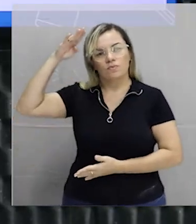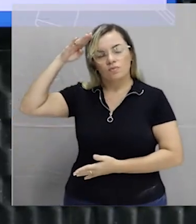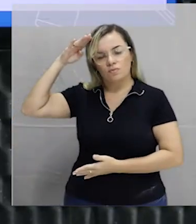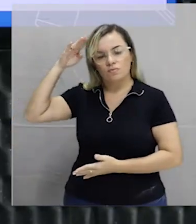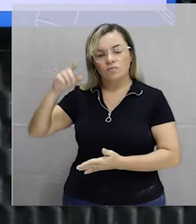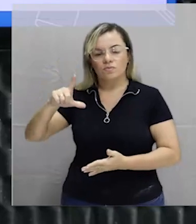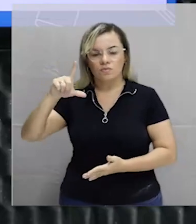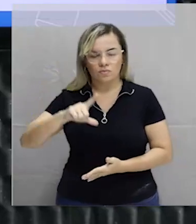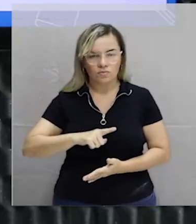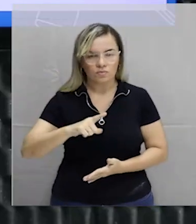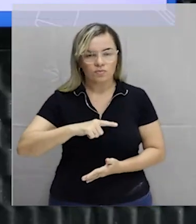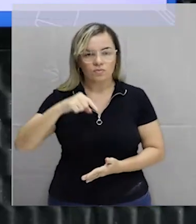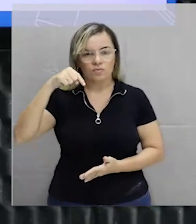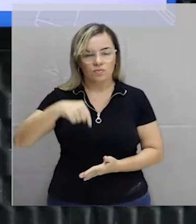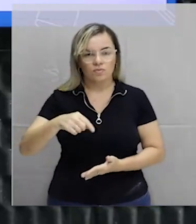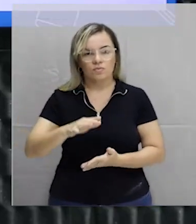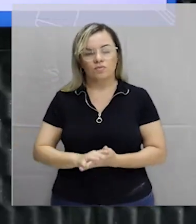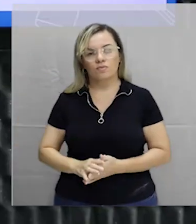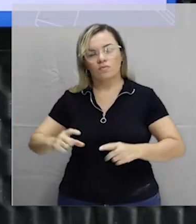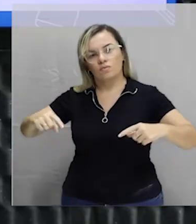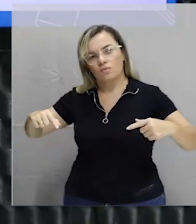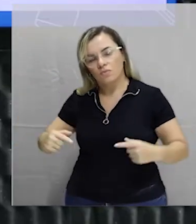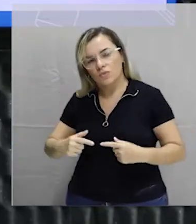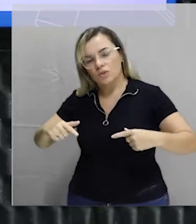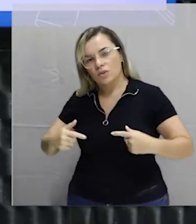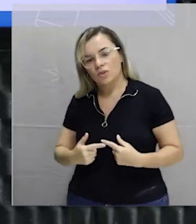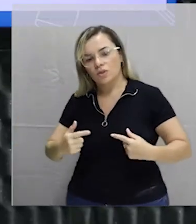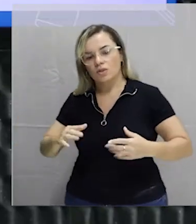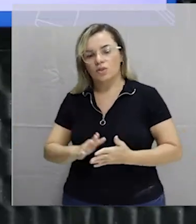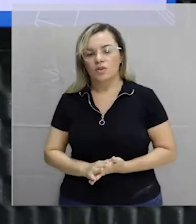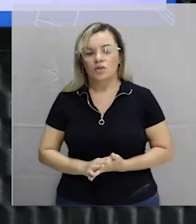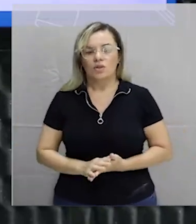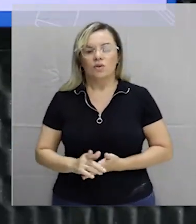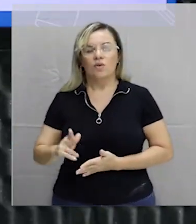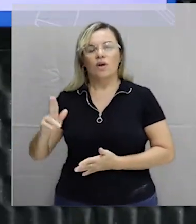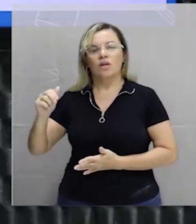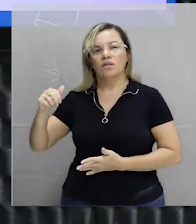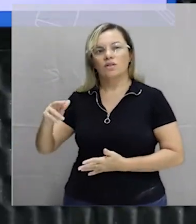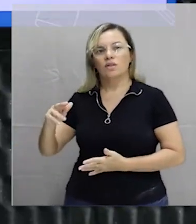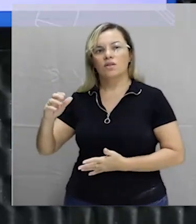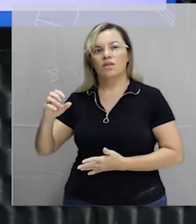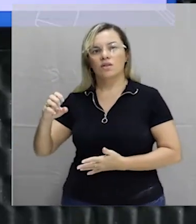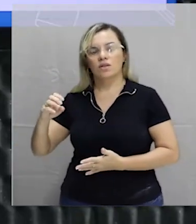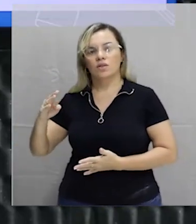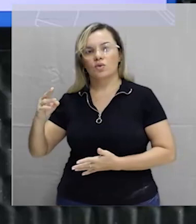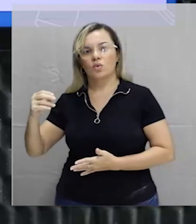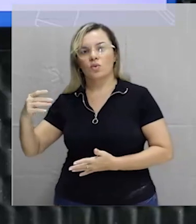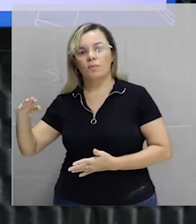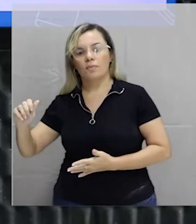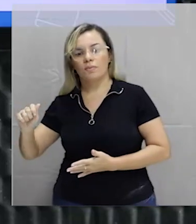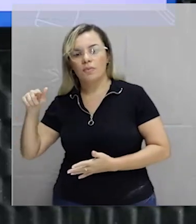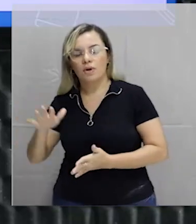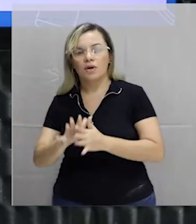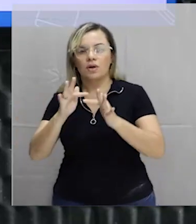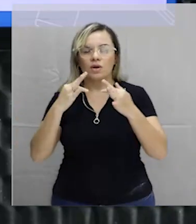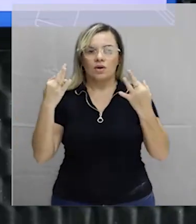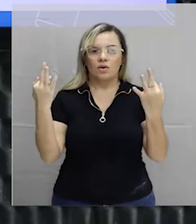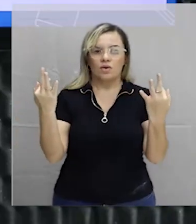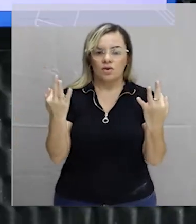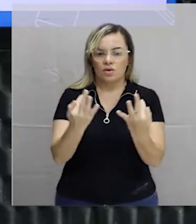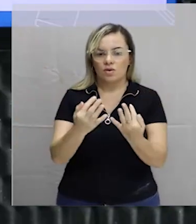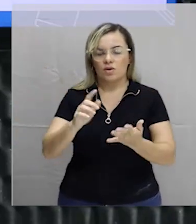que estiveram aqui na Batalha de Guaxinduba, para famílias que esse Estado trouxe lá da